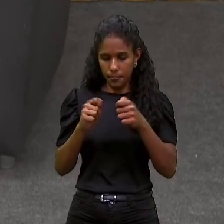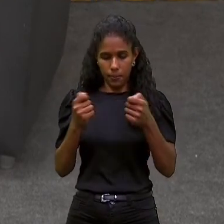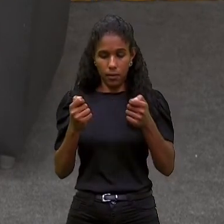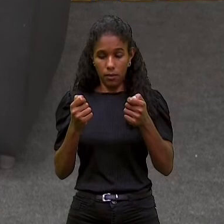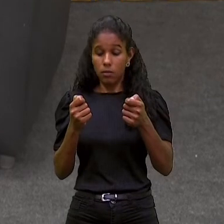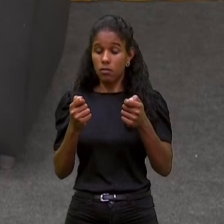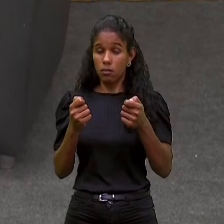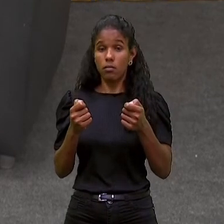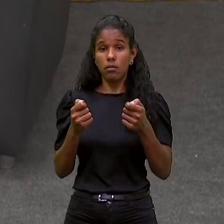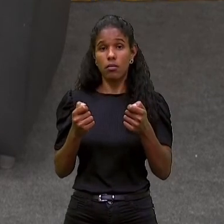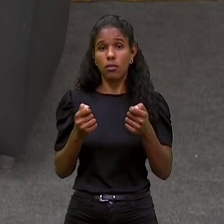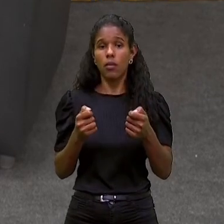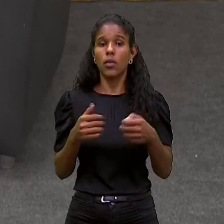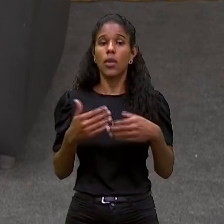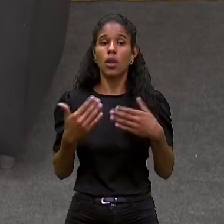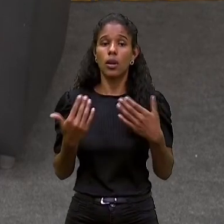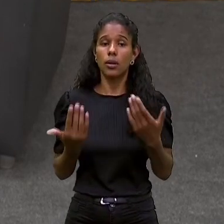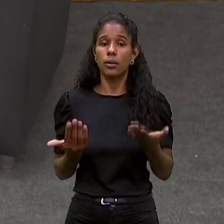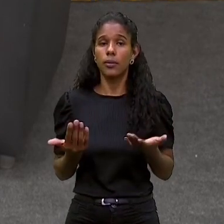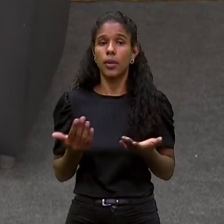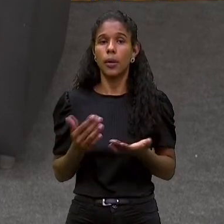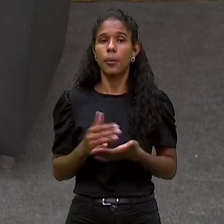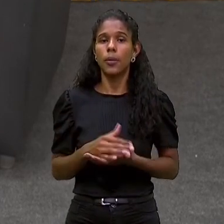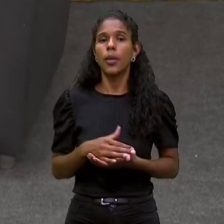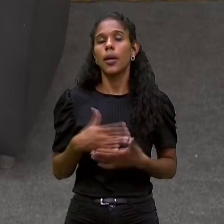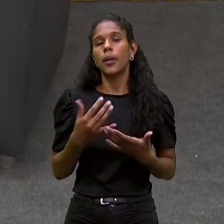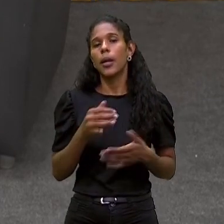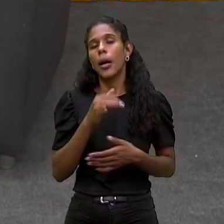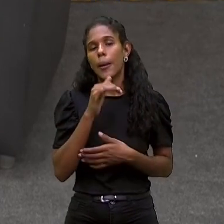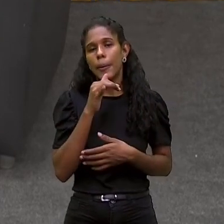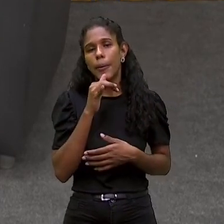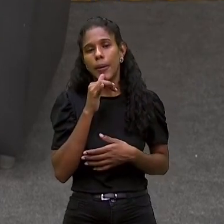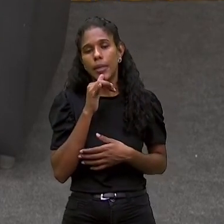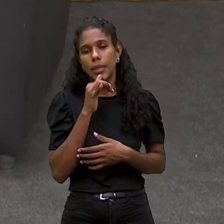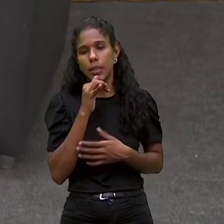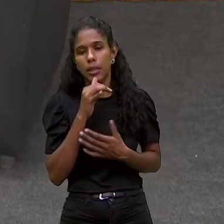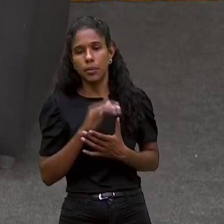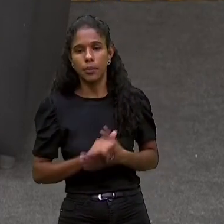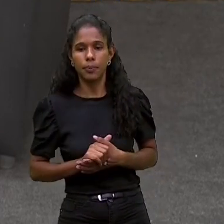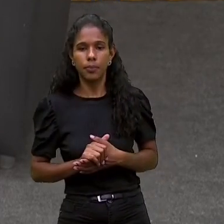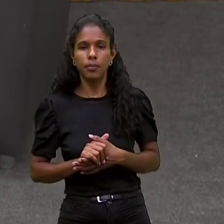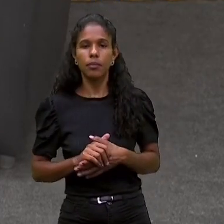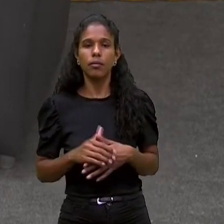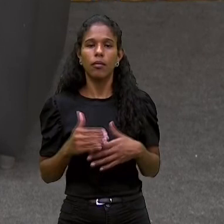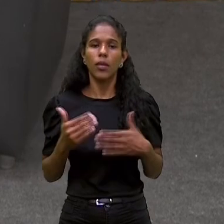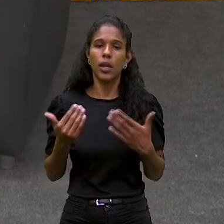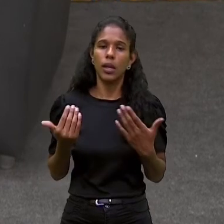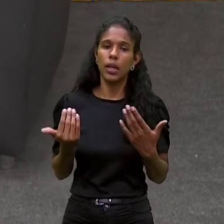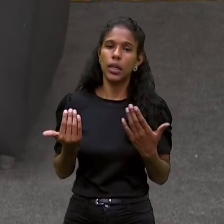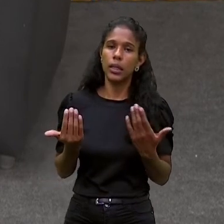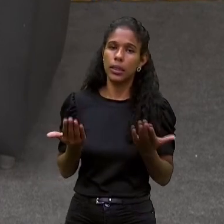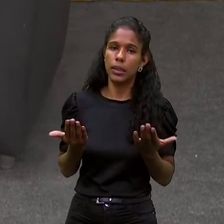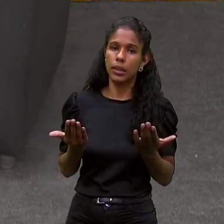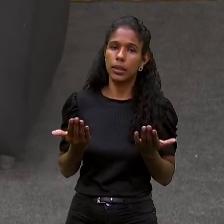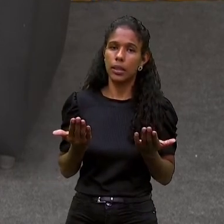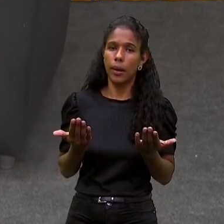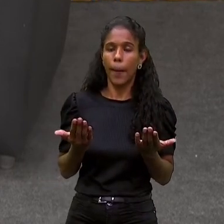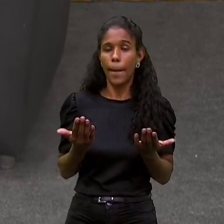naquele dia. Então, vai ser difícil você colocar lá na terceira cadeira o seu papel. aquele neurônio não está ali naquele